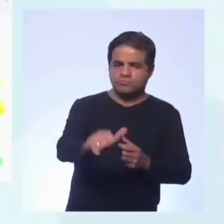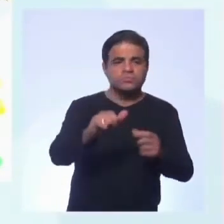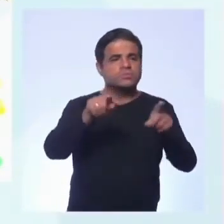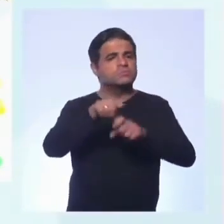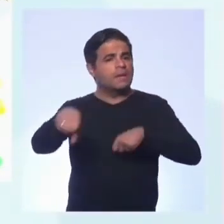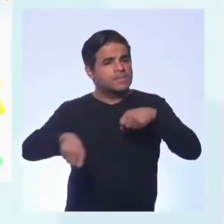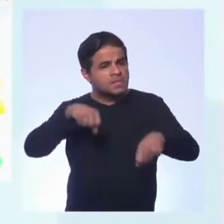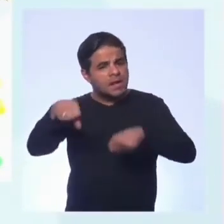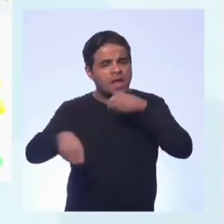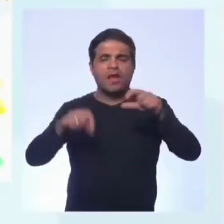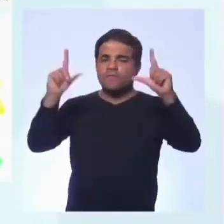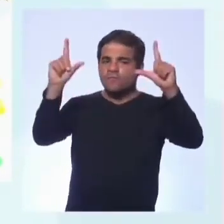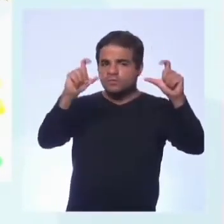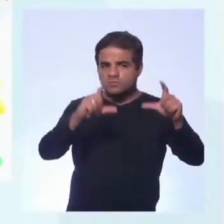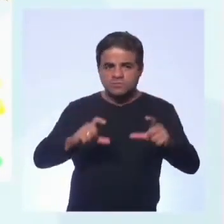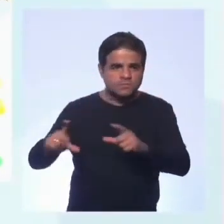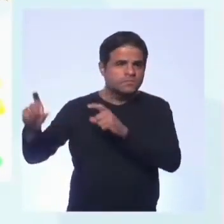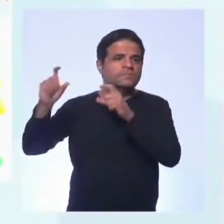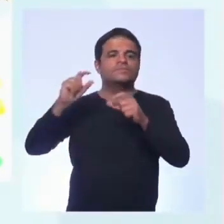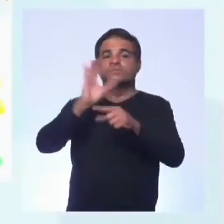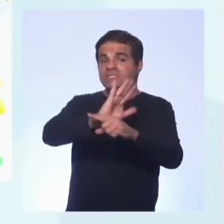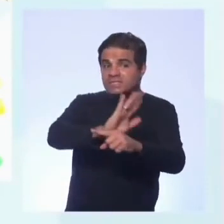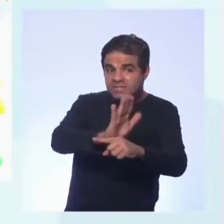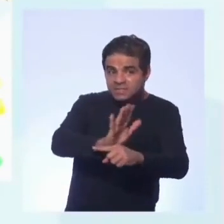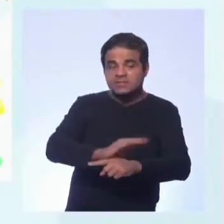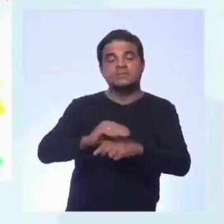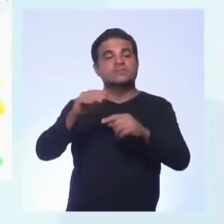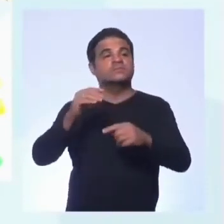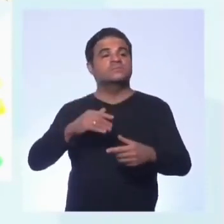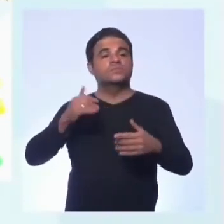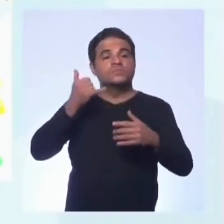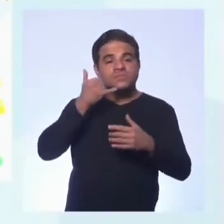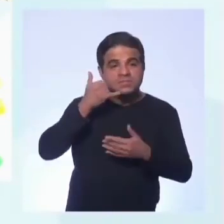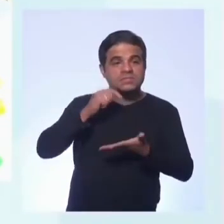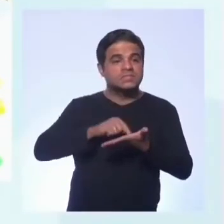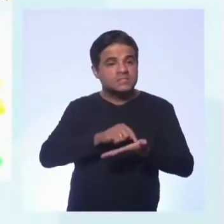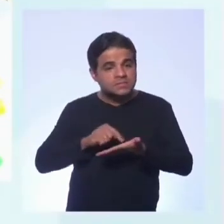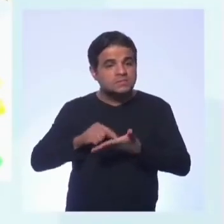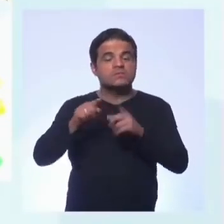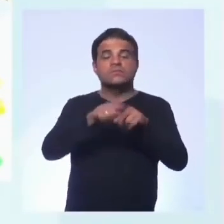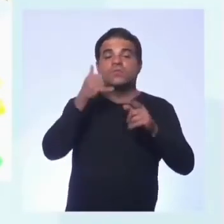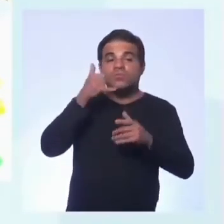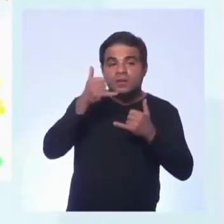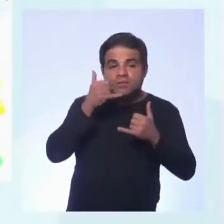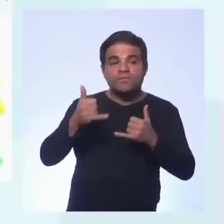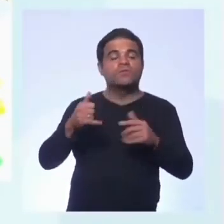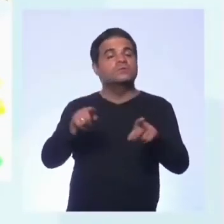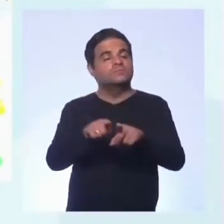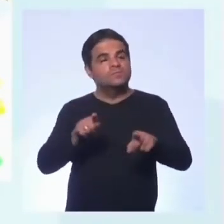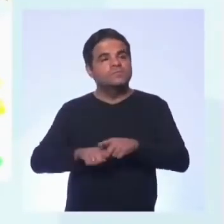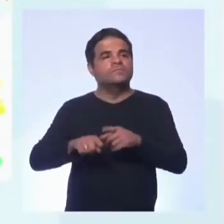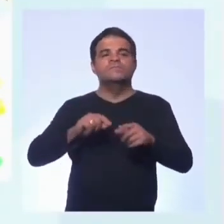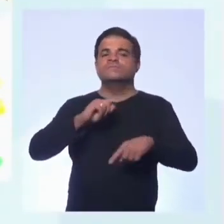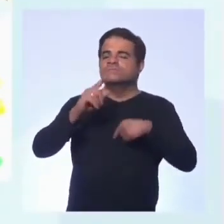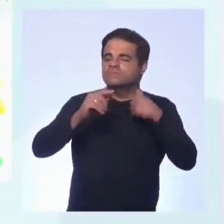a bicicleta, a fotografia, o cinema, o telégrafo, o telefone. Então, é uma época de